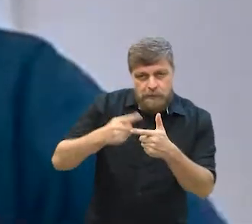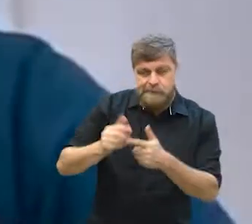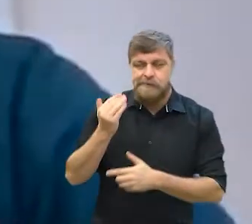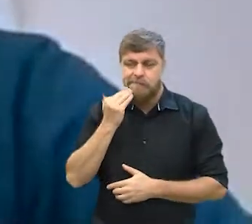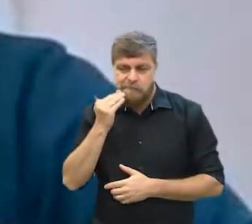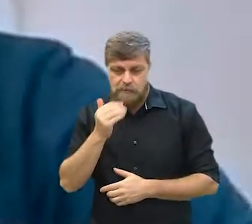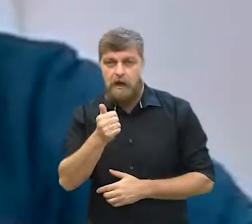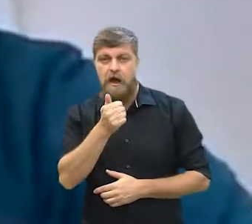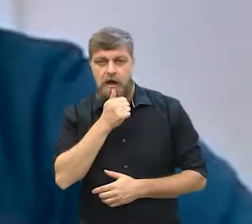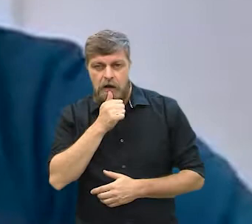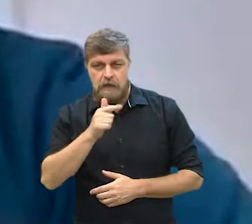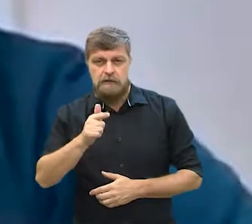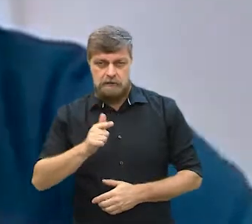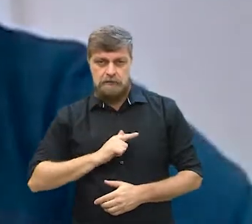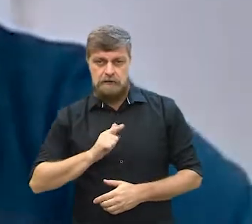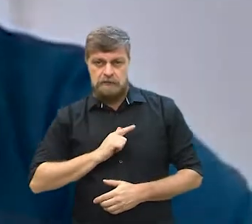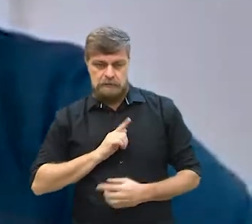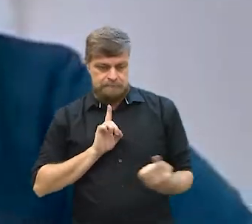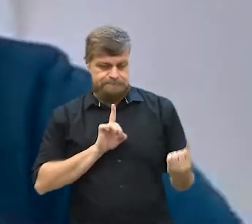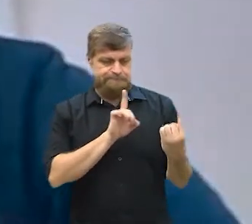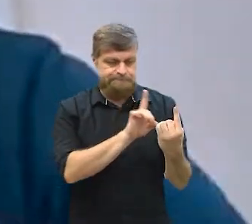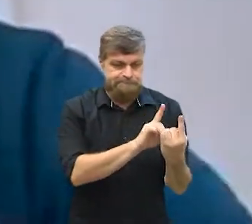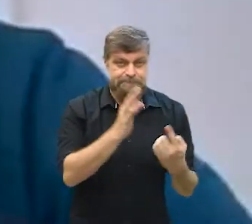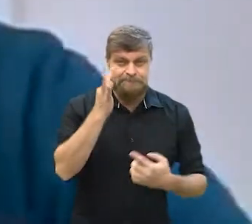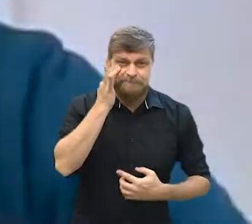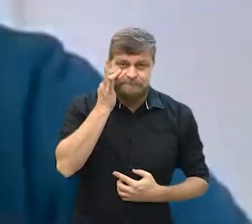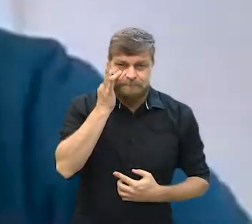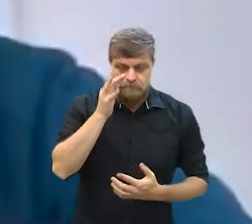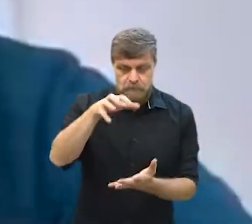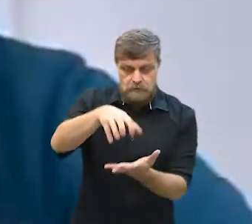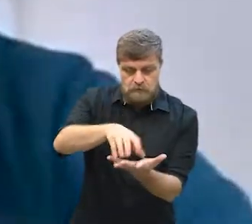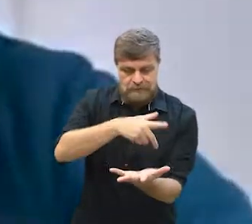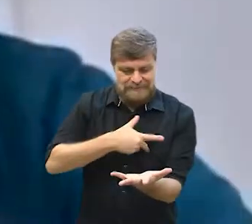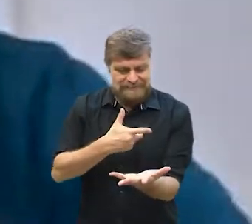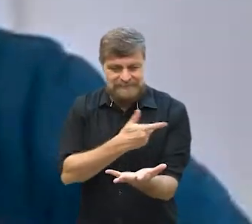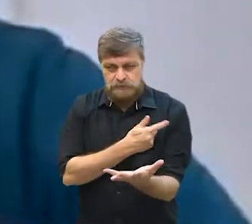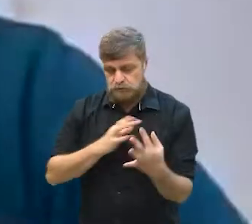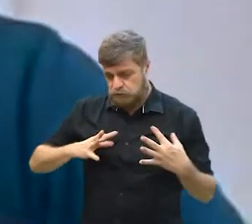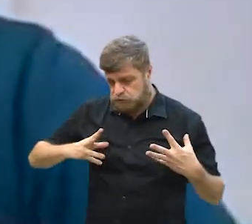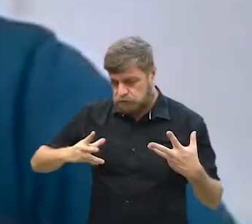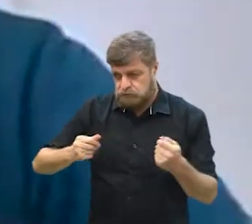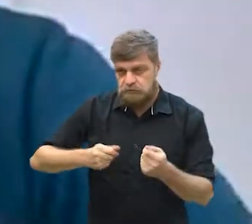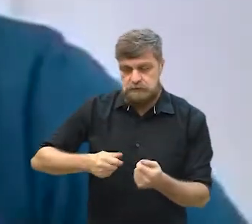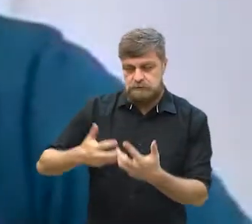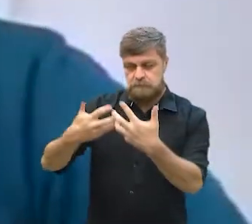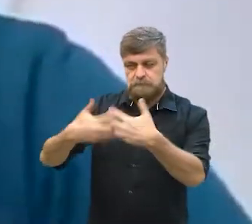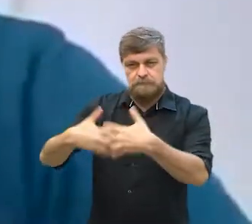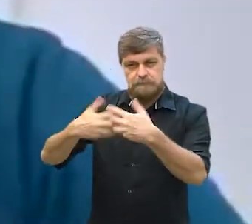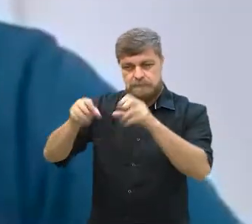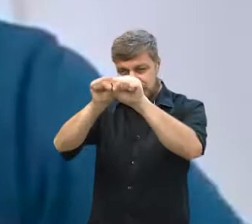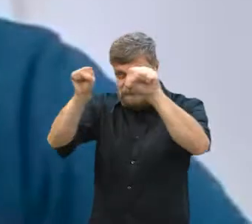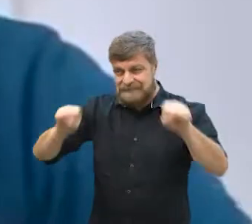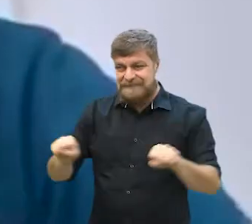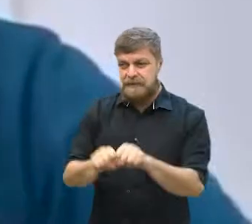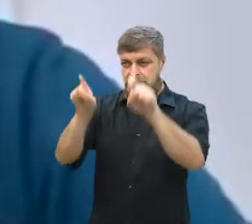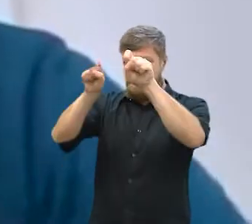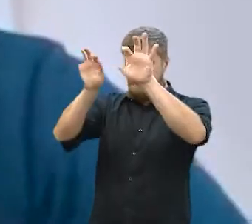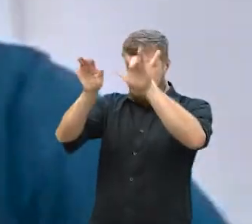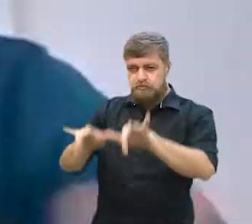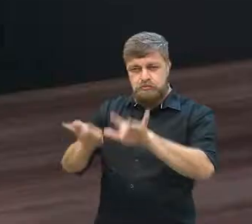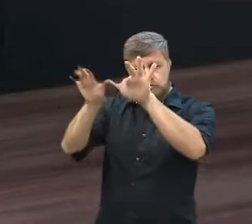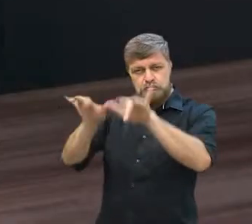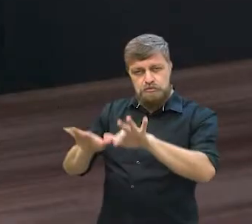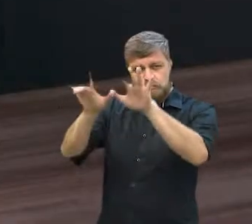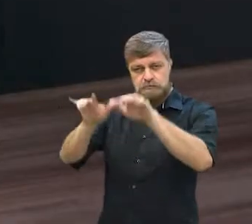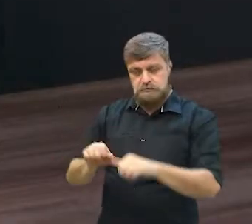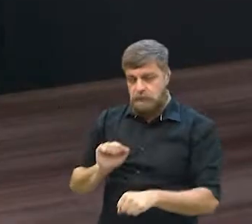problemas, tem essa opção, né, ainda, mas, assim, hoje, em todas as unidades, o sistema está funcionando de forma digital. E